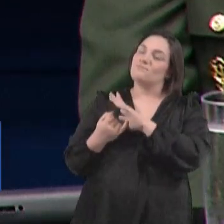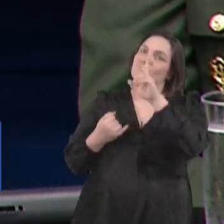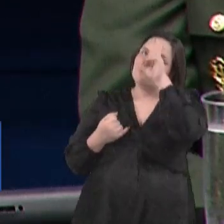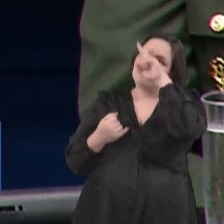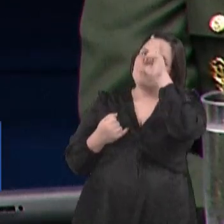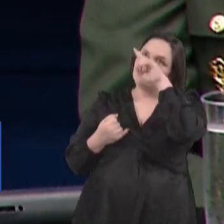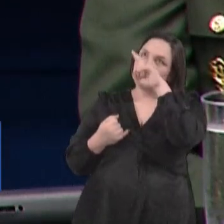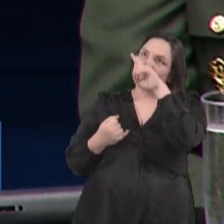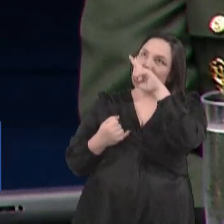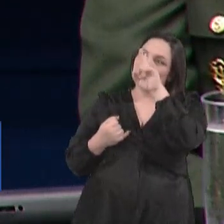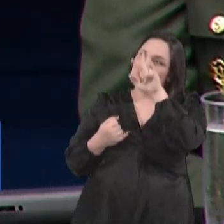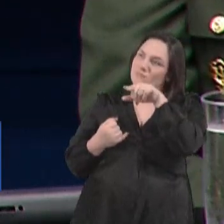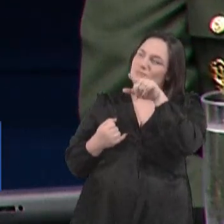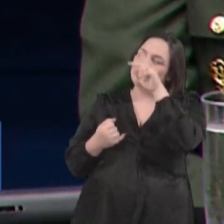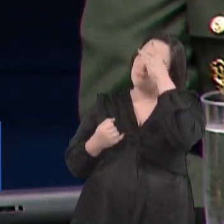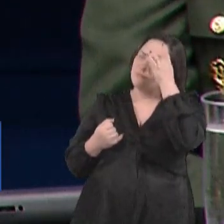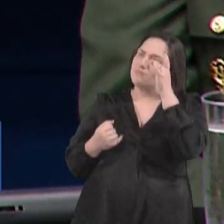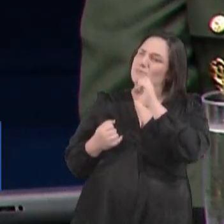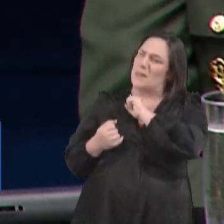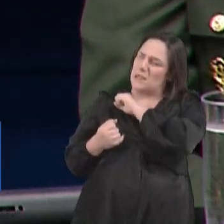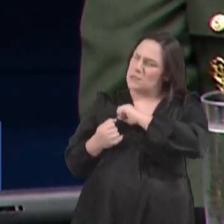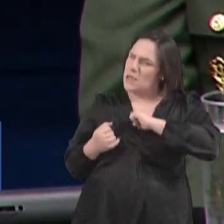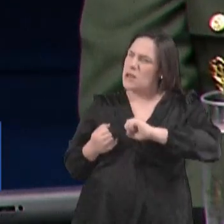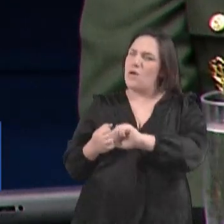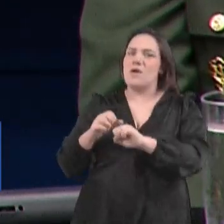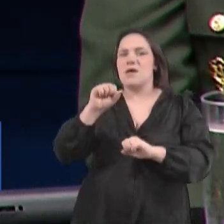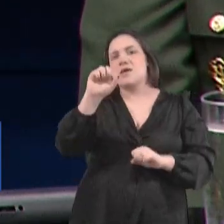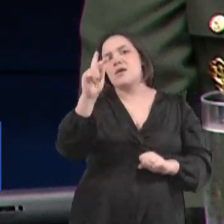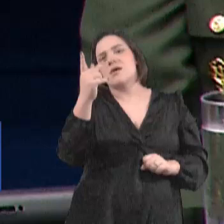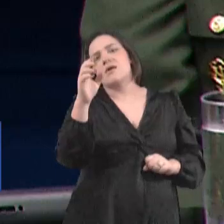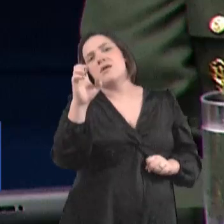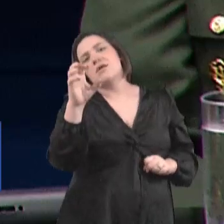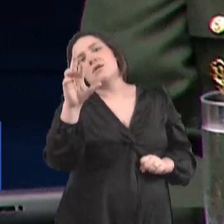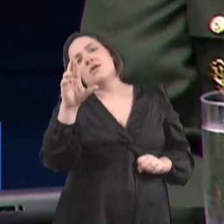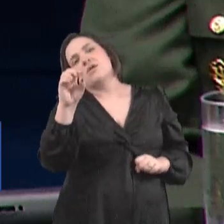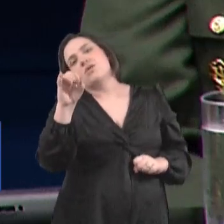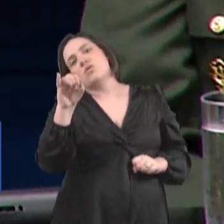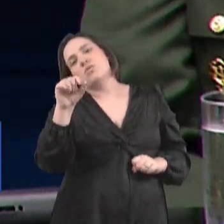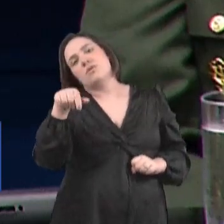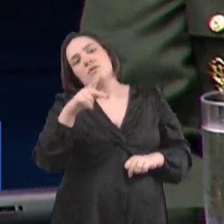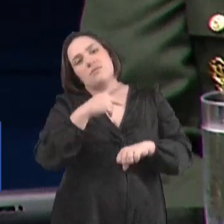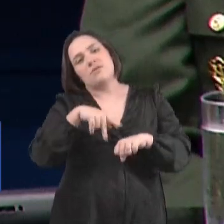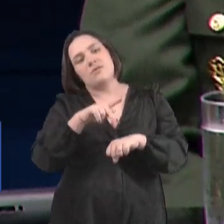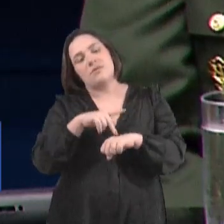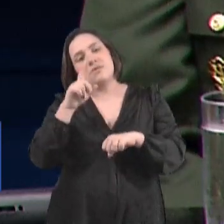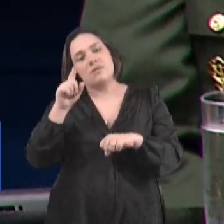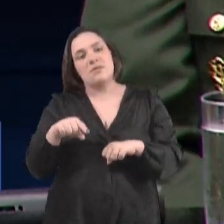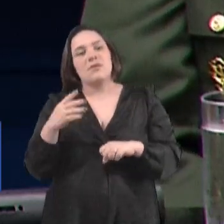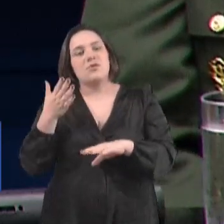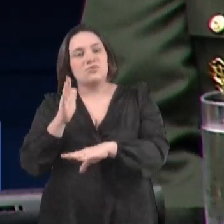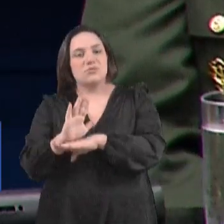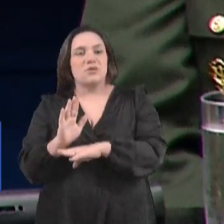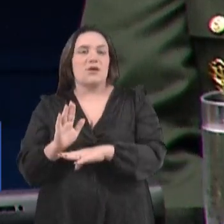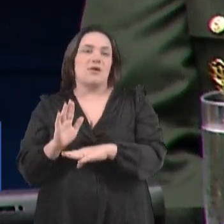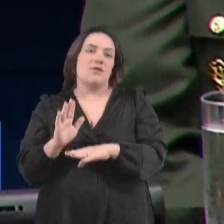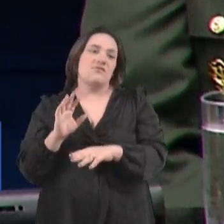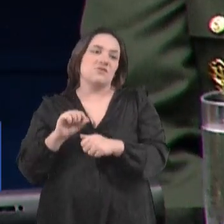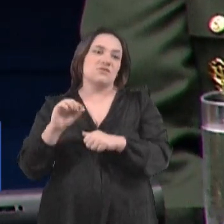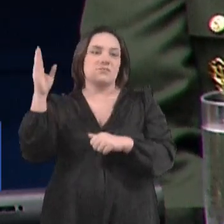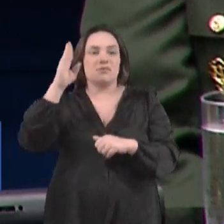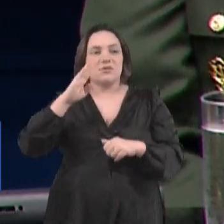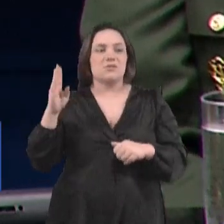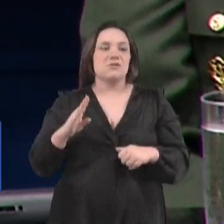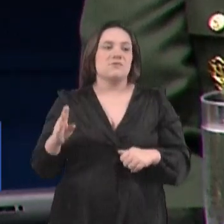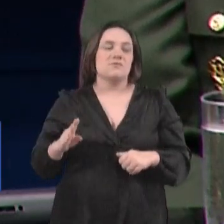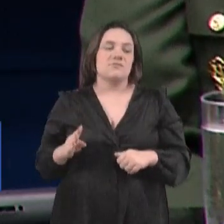vultos da pátria, aqueles que, ao longo da história dos séculos, contribuíram para a formação do Brasil, mas notadamente